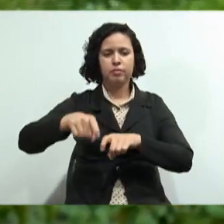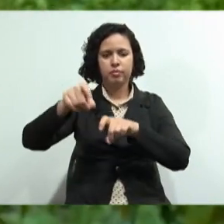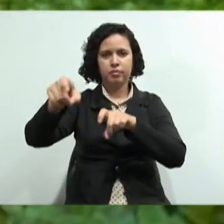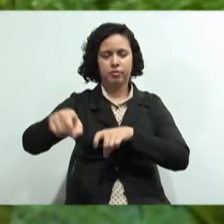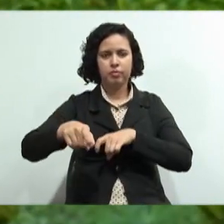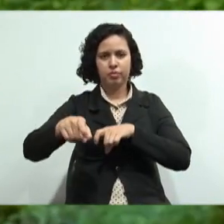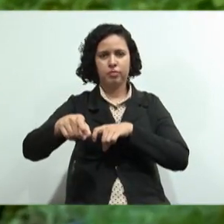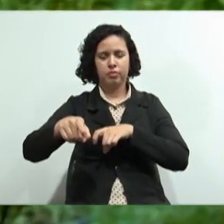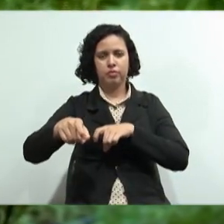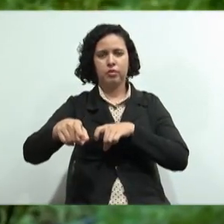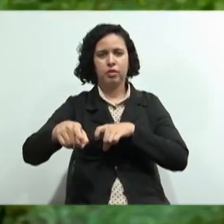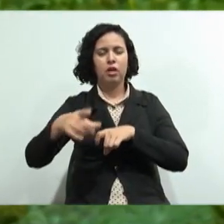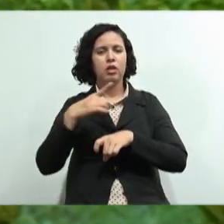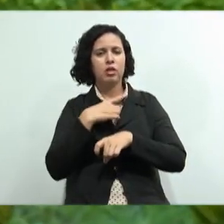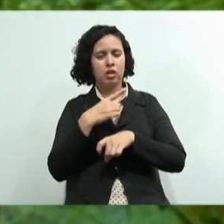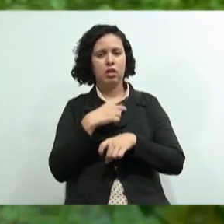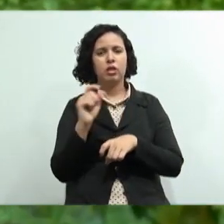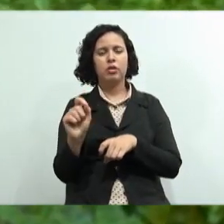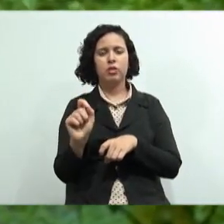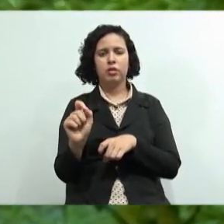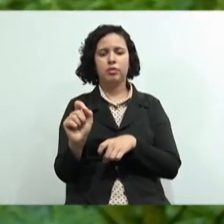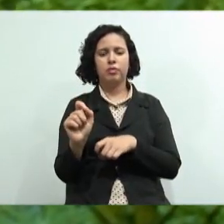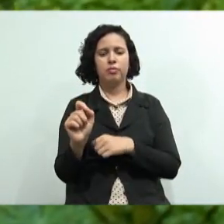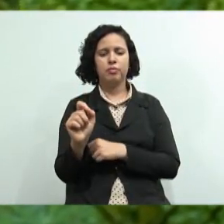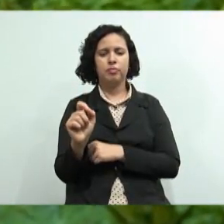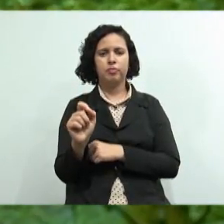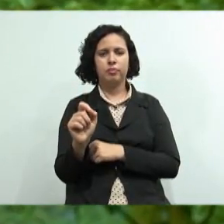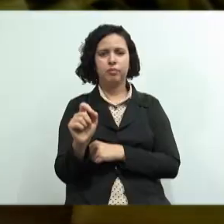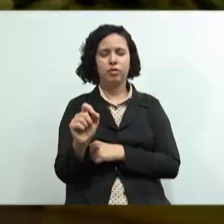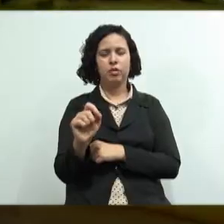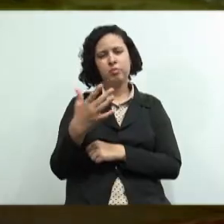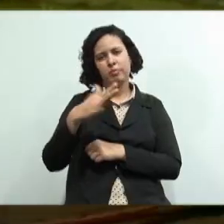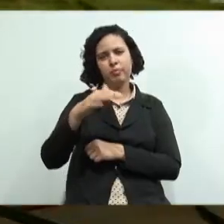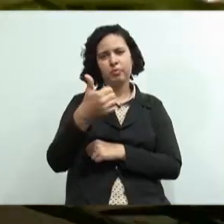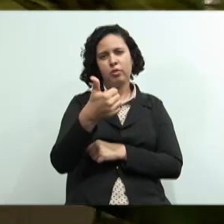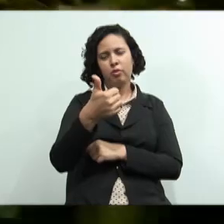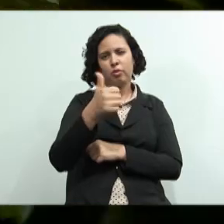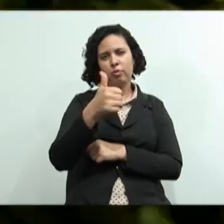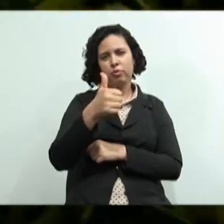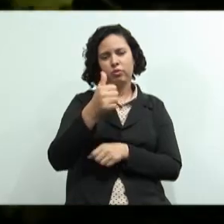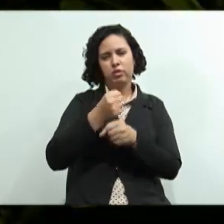nessa zona rural, nós temos uns 11 anos.